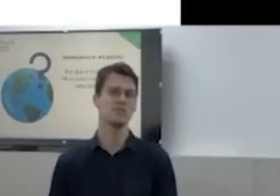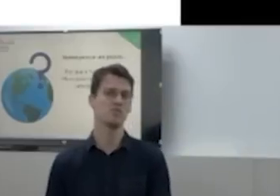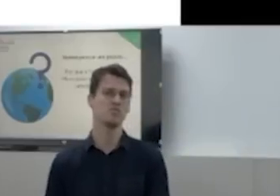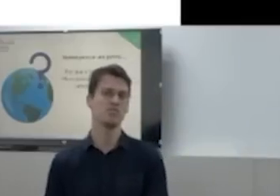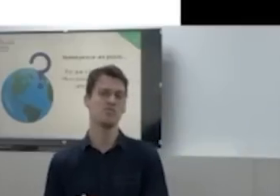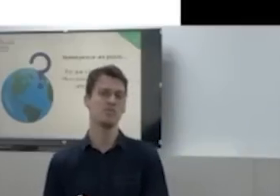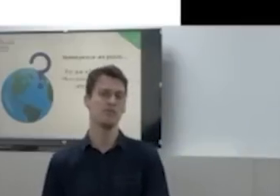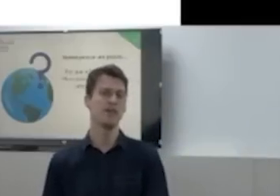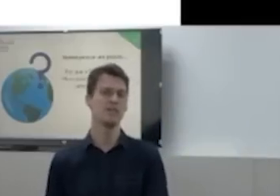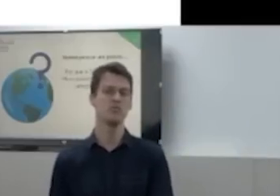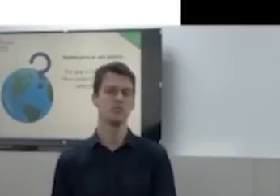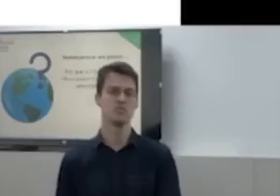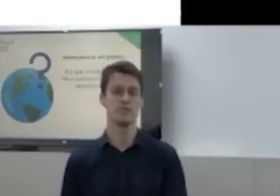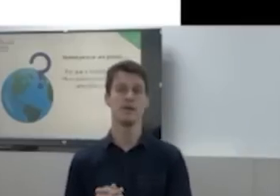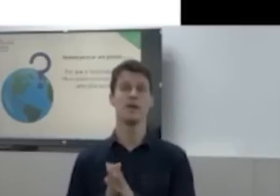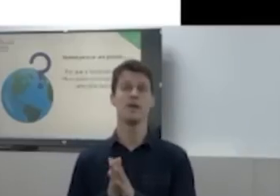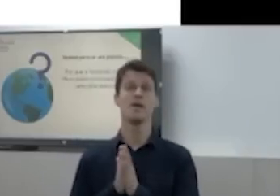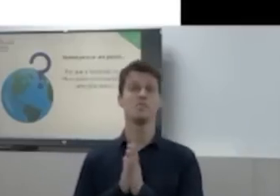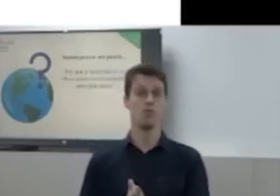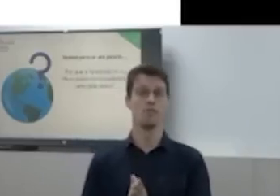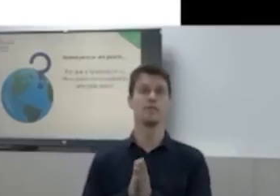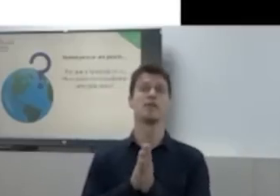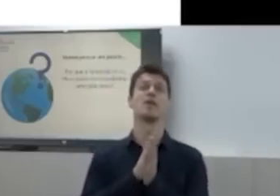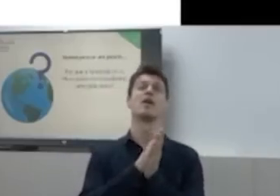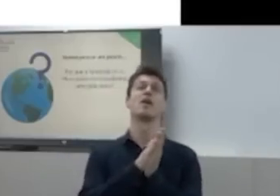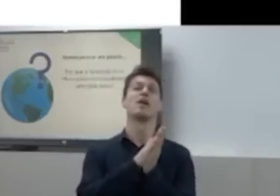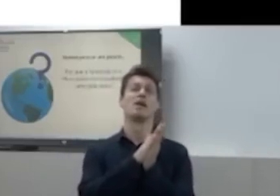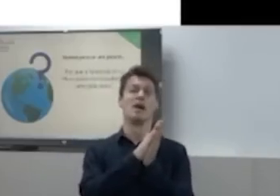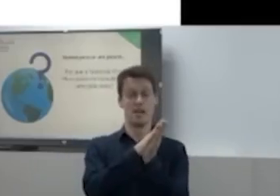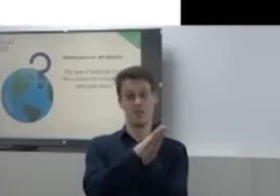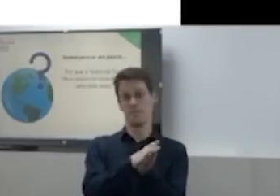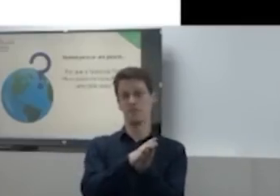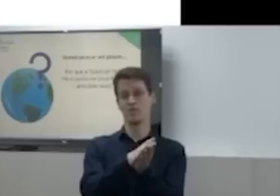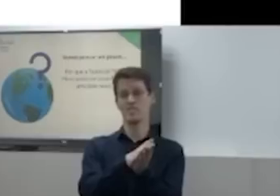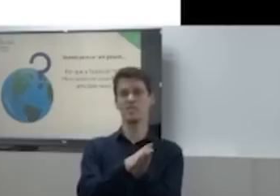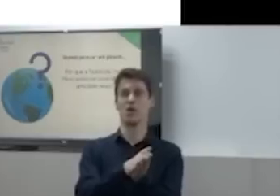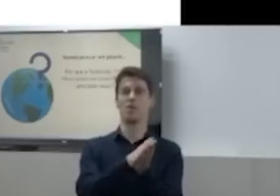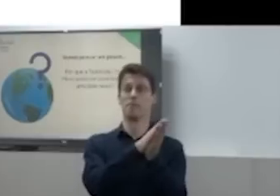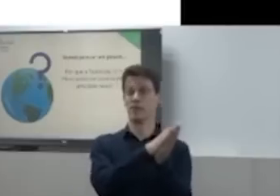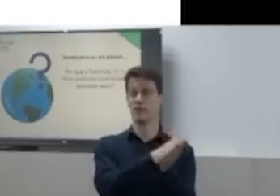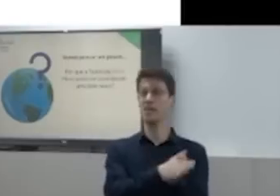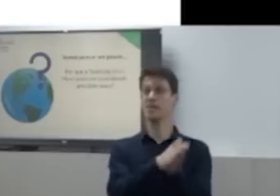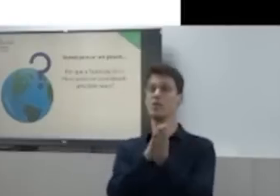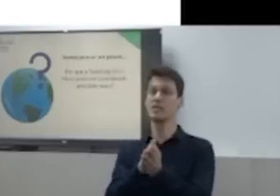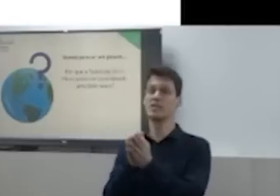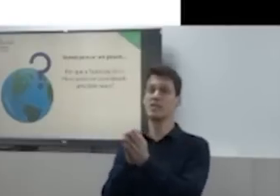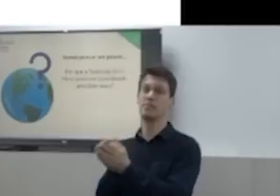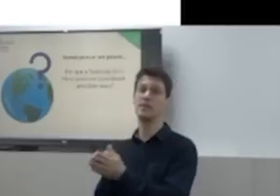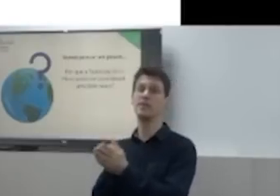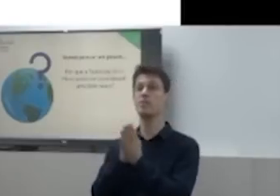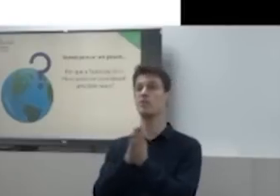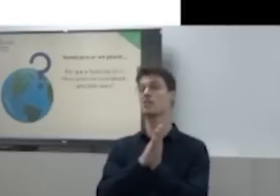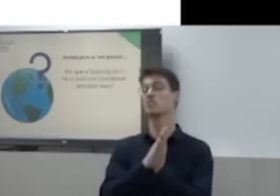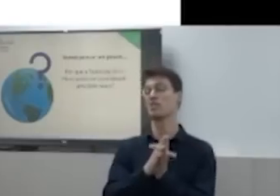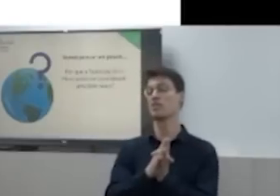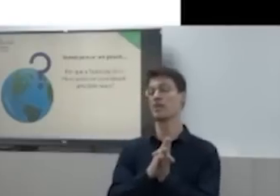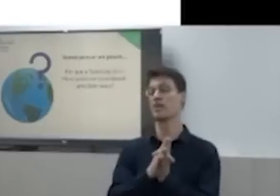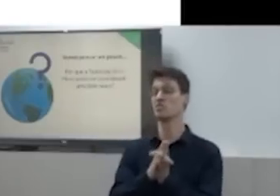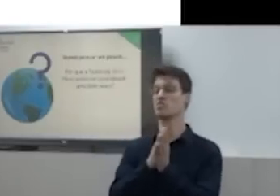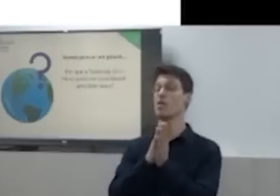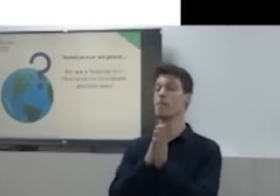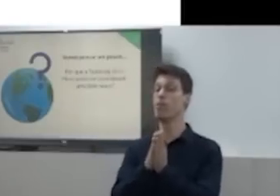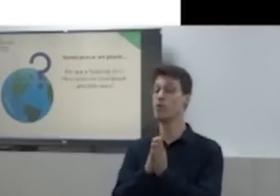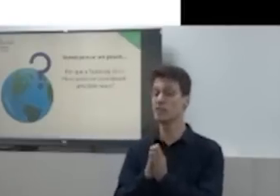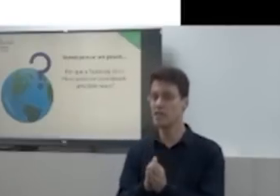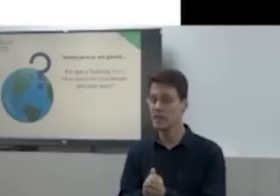por que ela pode ser considerada uma fake news. Bom, a nossa pergunta diz assim, ó. Por que a teoria da Terra plana pode ser